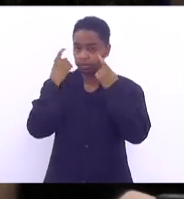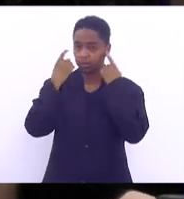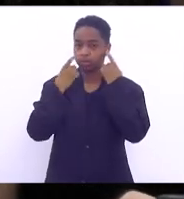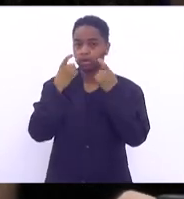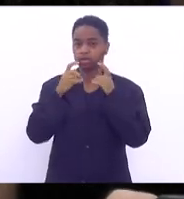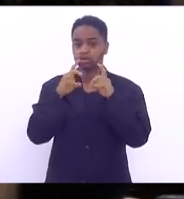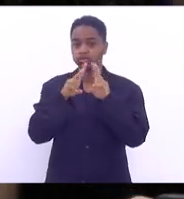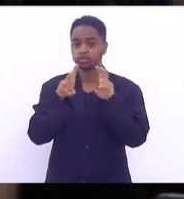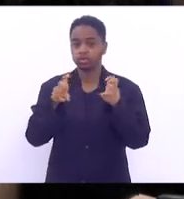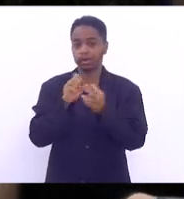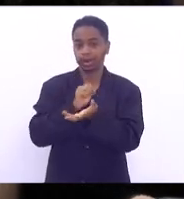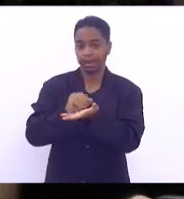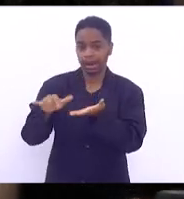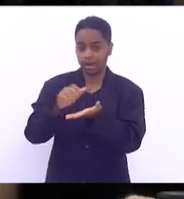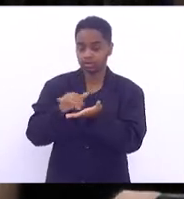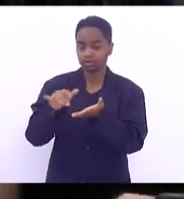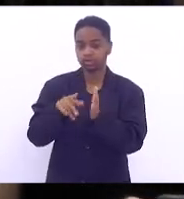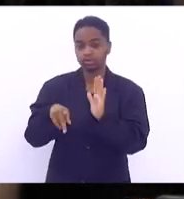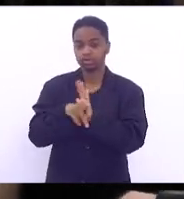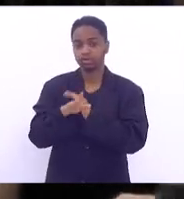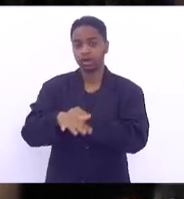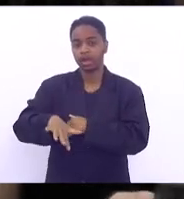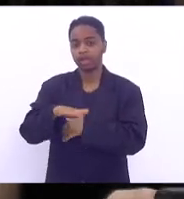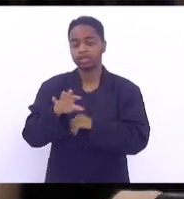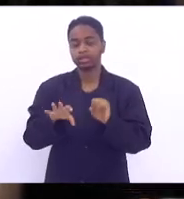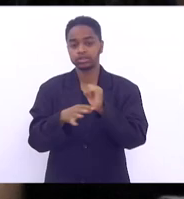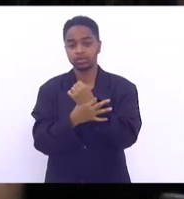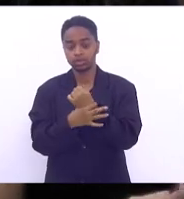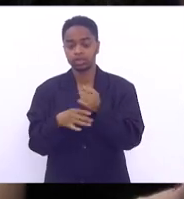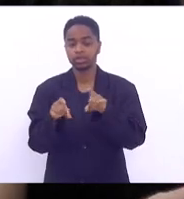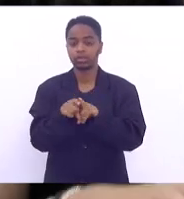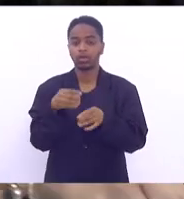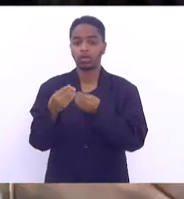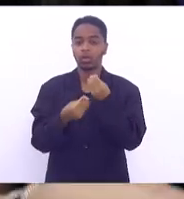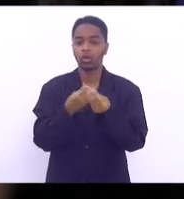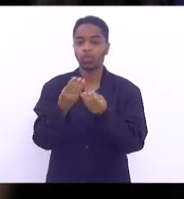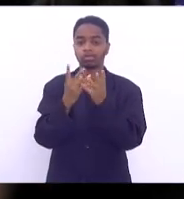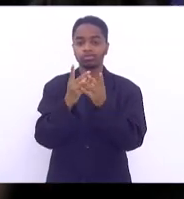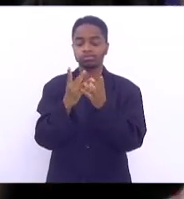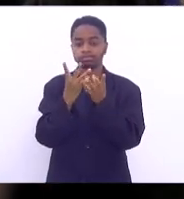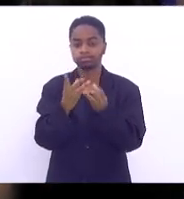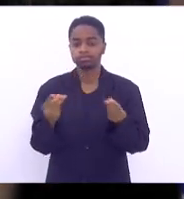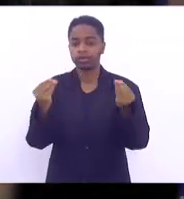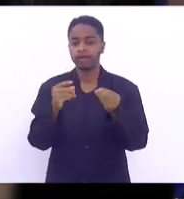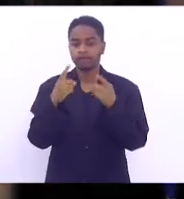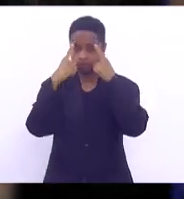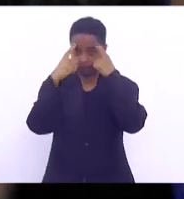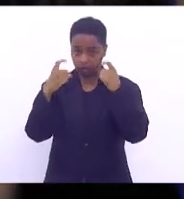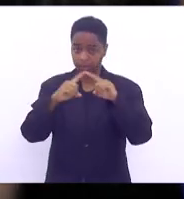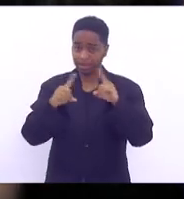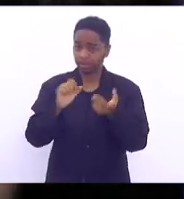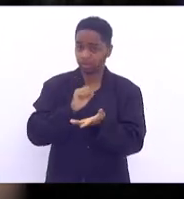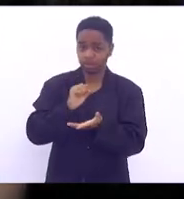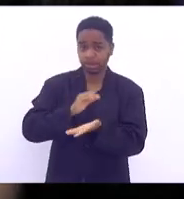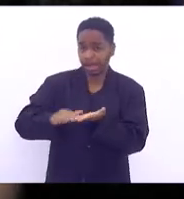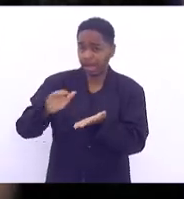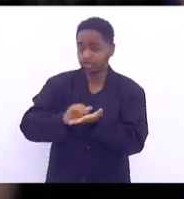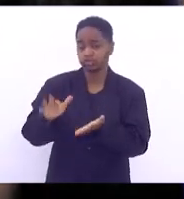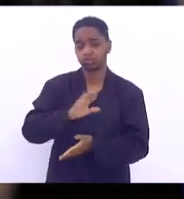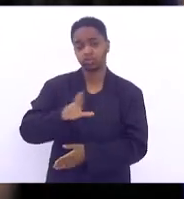custo que a segurança tem, que o custo que o combate à violência tem, mas isso não é custo. Isso faz parte,